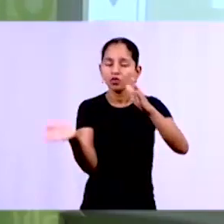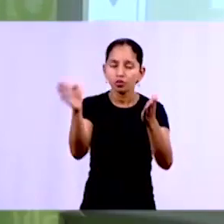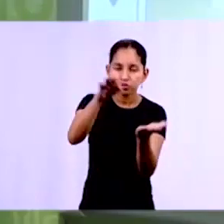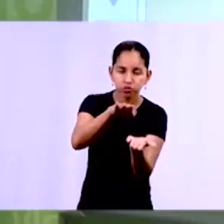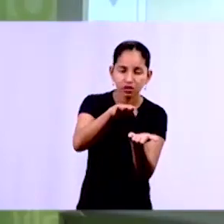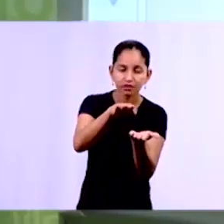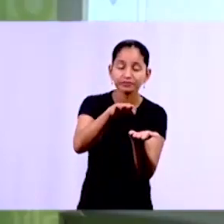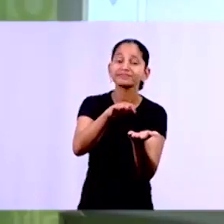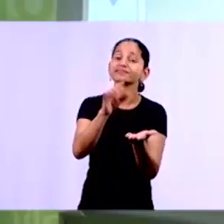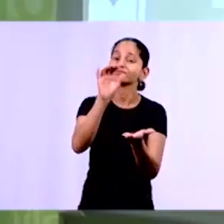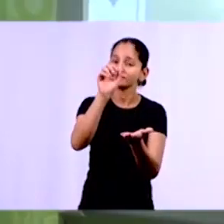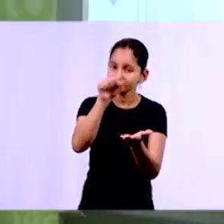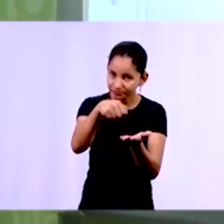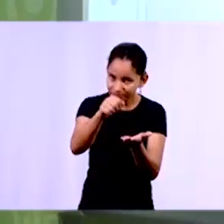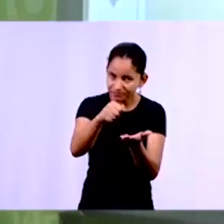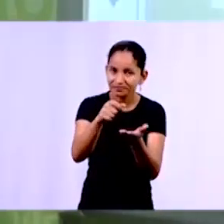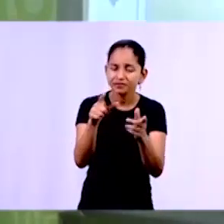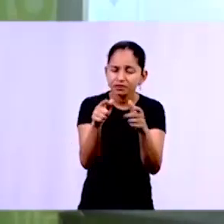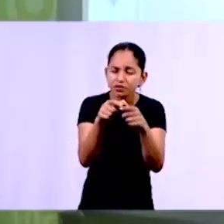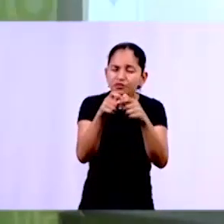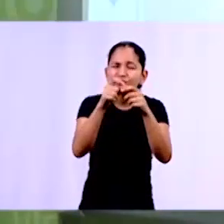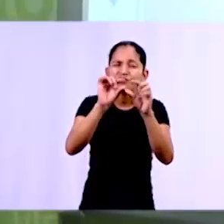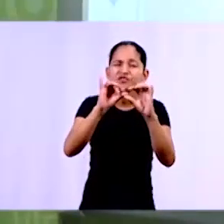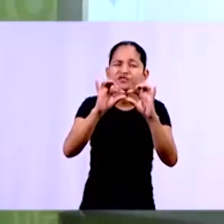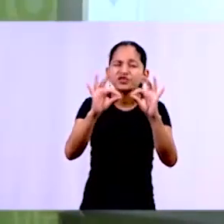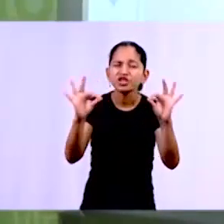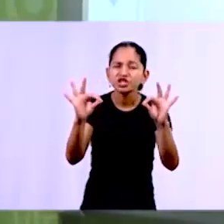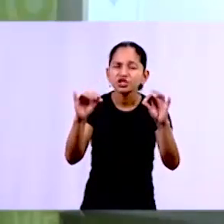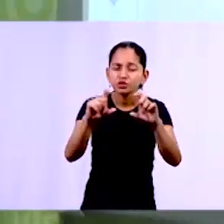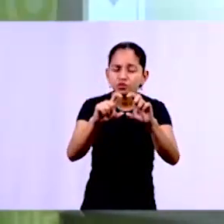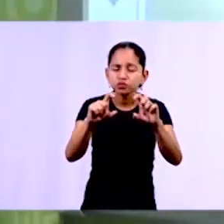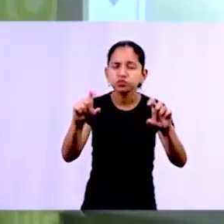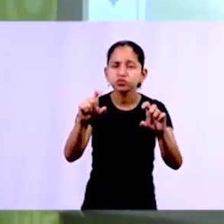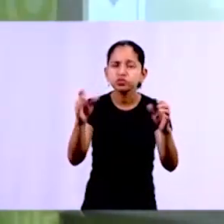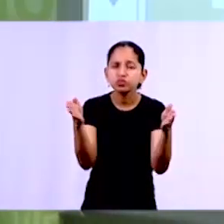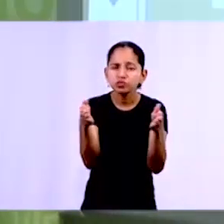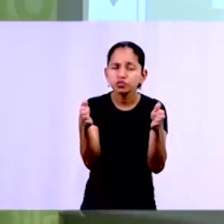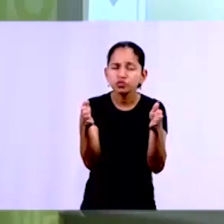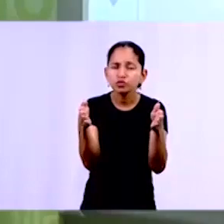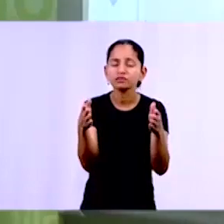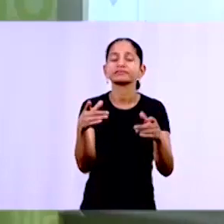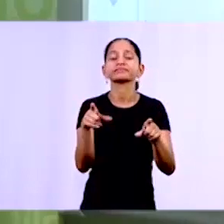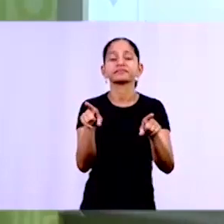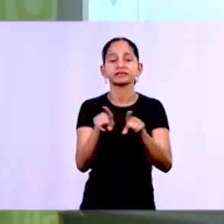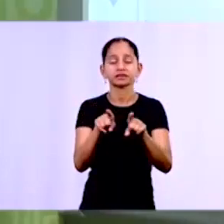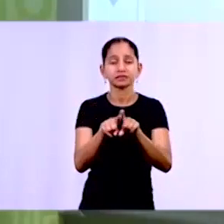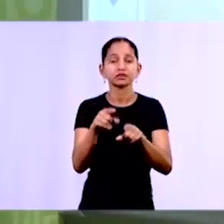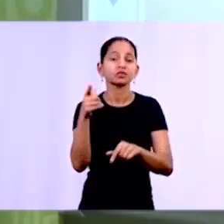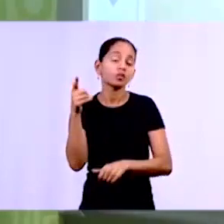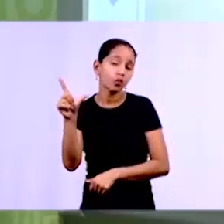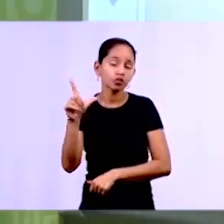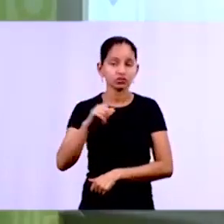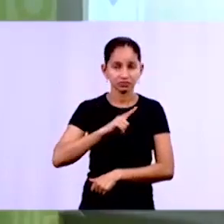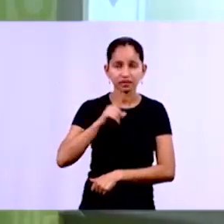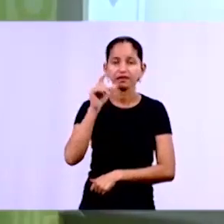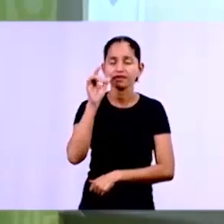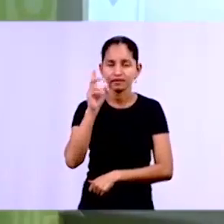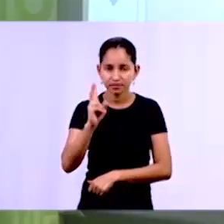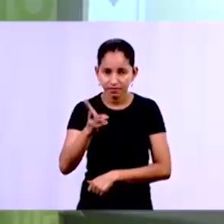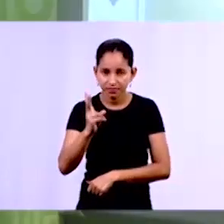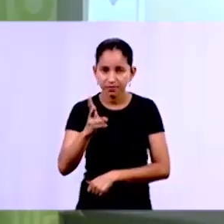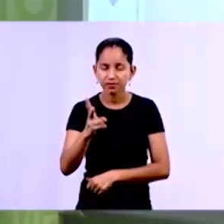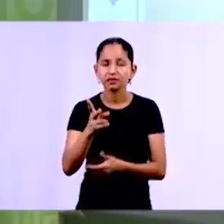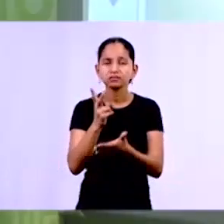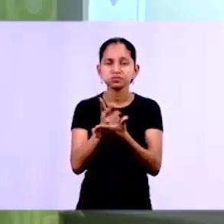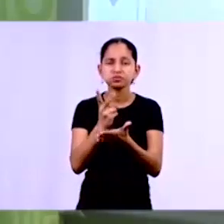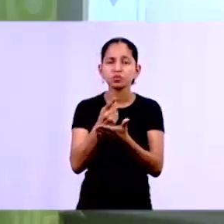um ficar em cima do outro. E o terceiro tipo de servidor, eles, além de deitar, em vez do computador, cada fileira